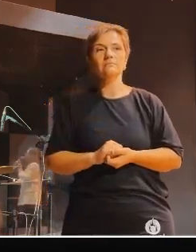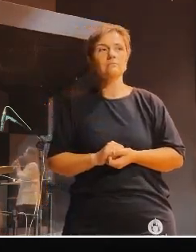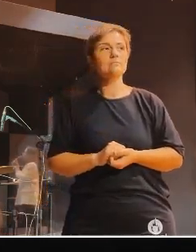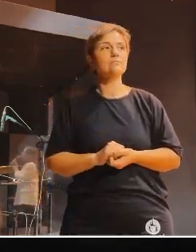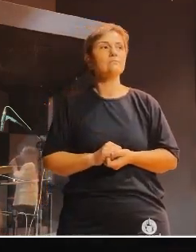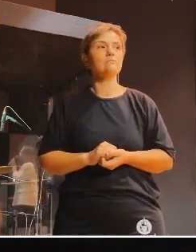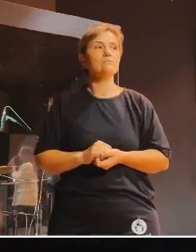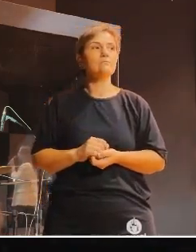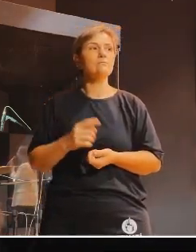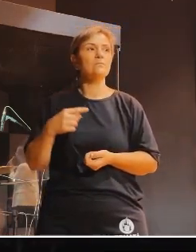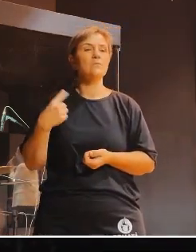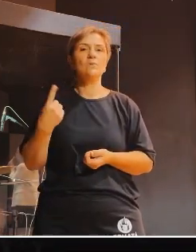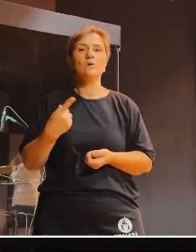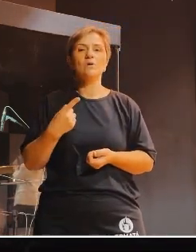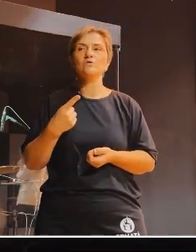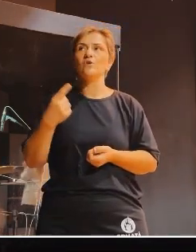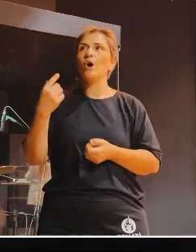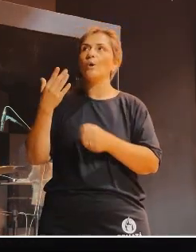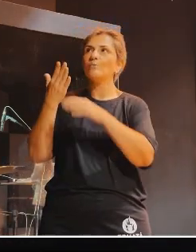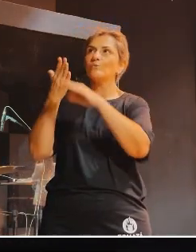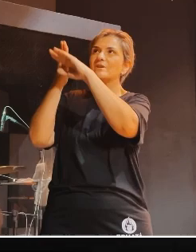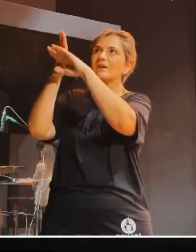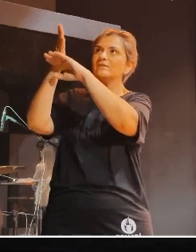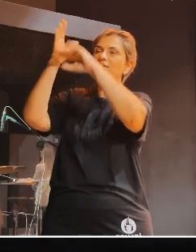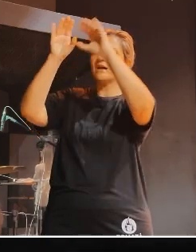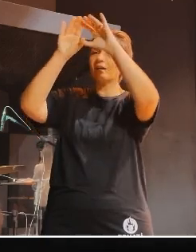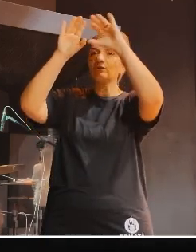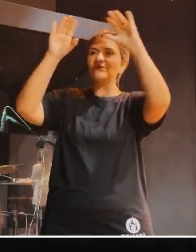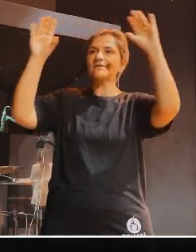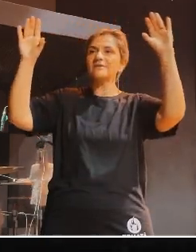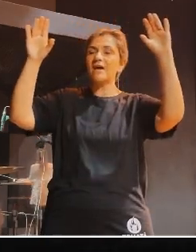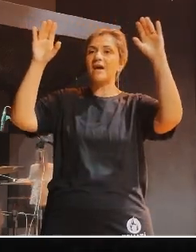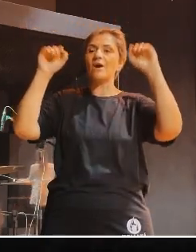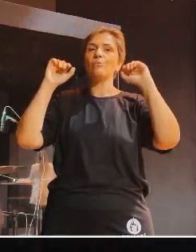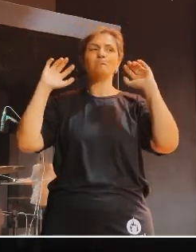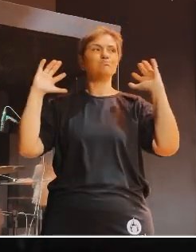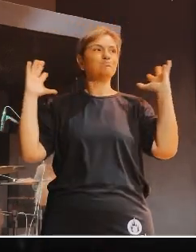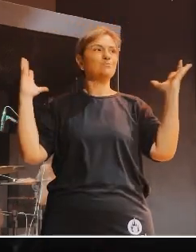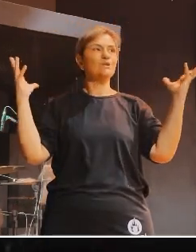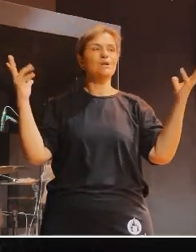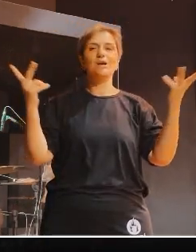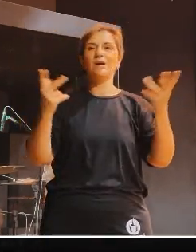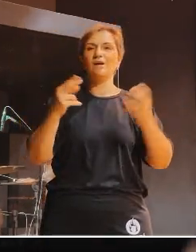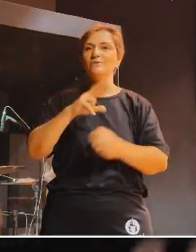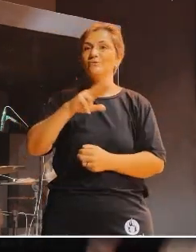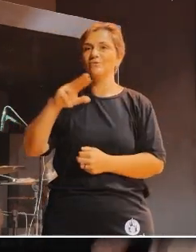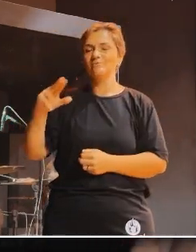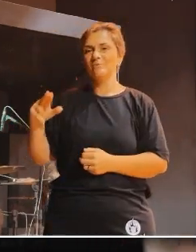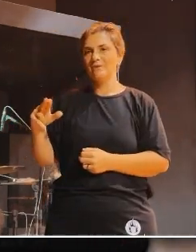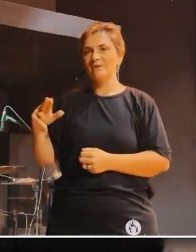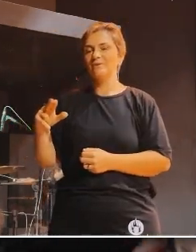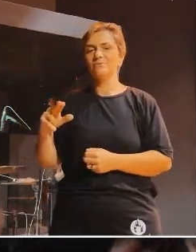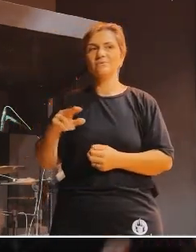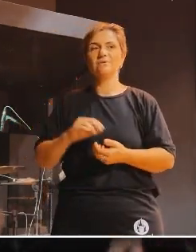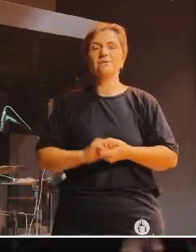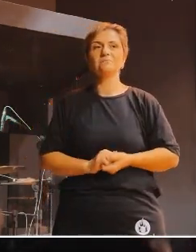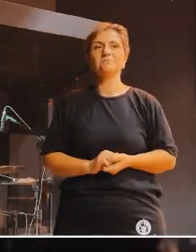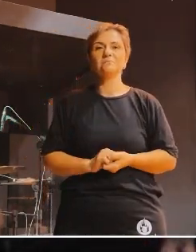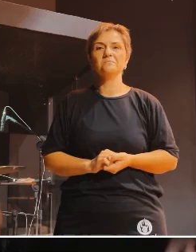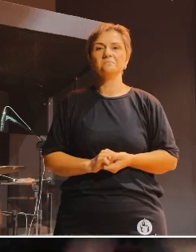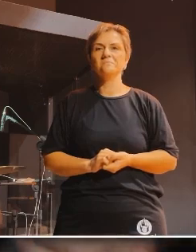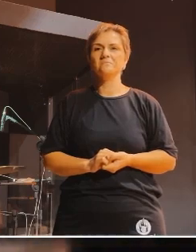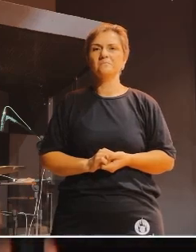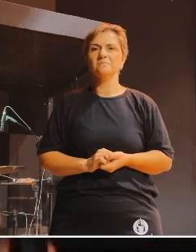Nós vamos chegar no céu rodeados de irmãos. O primeiro culto dessa igreja, que foi lá